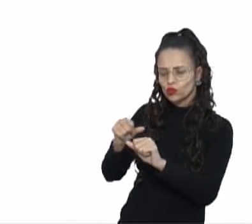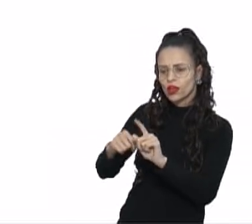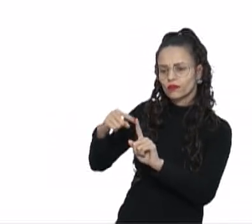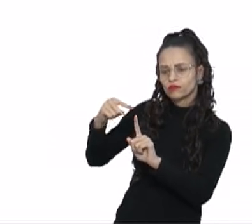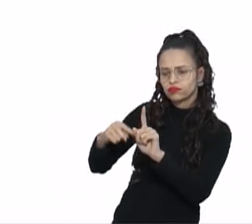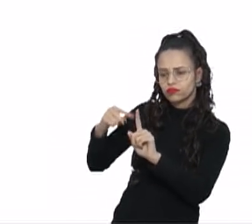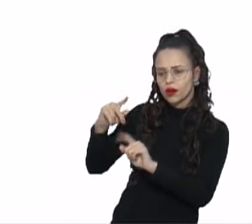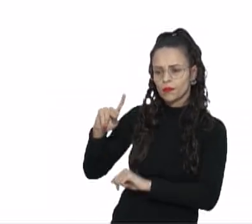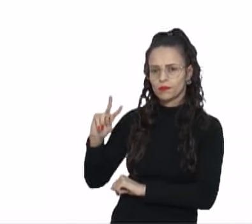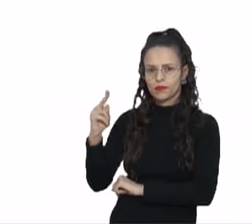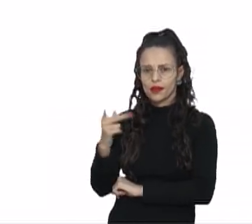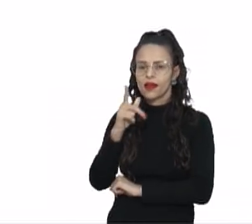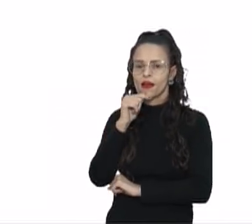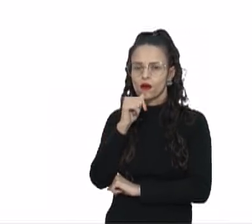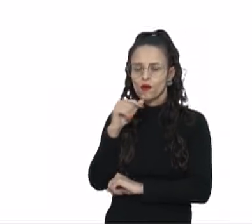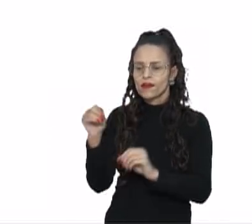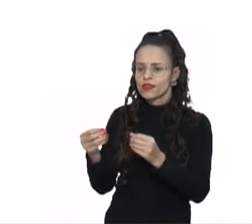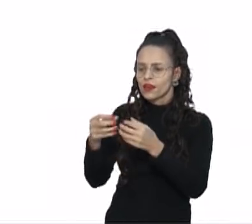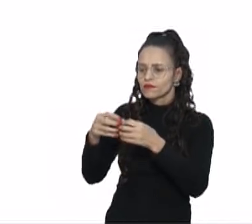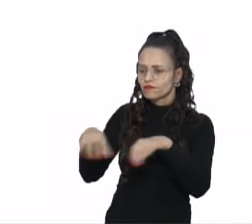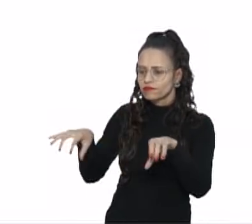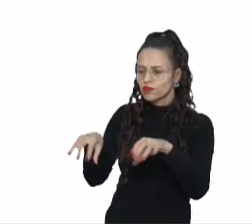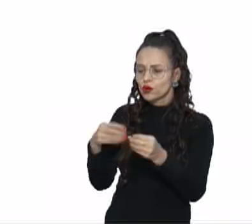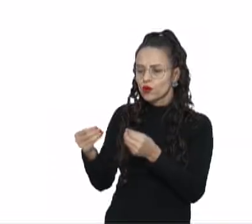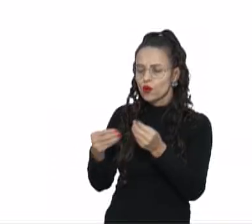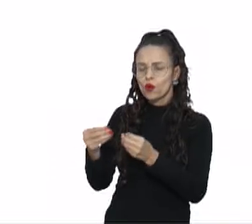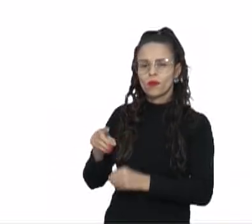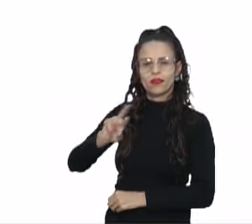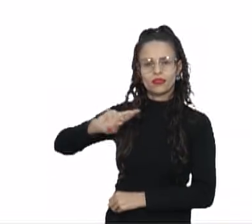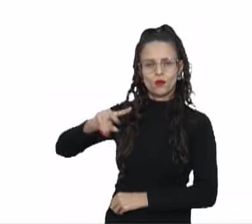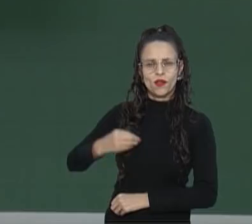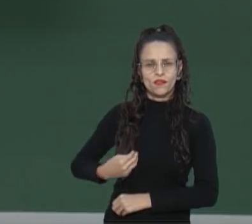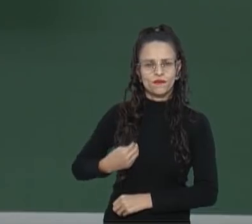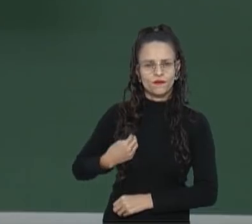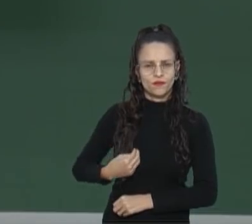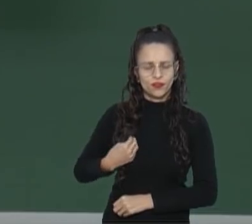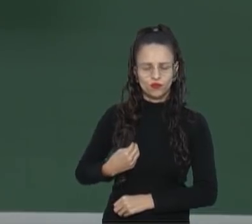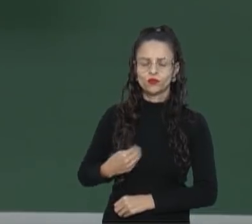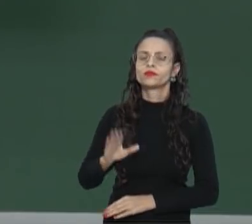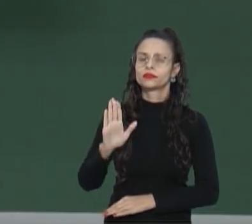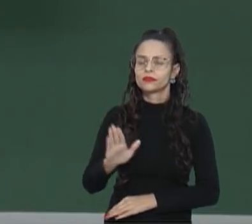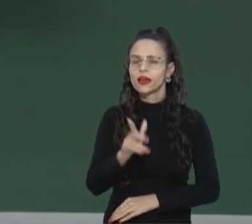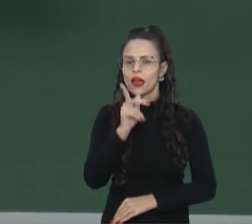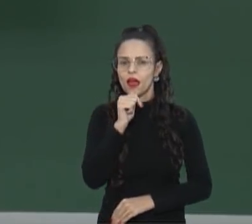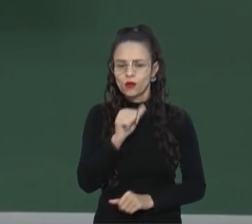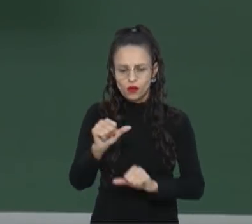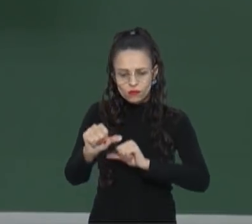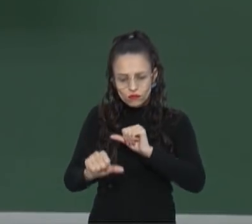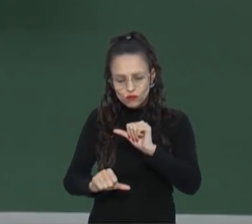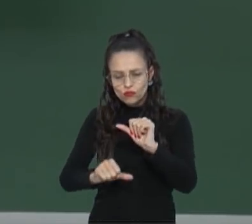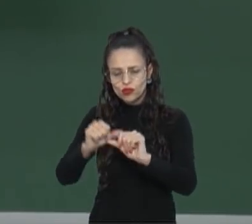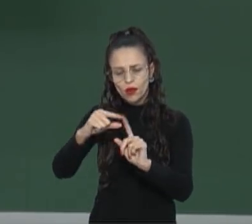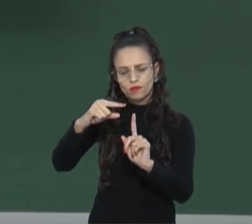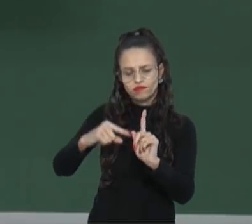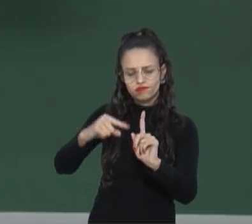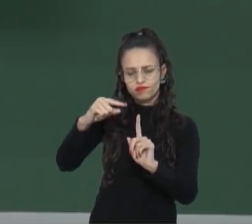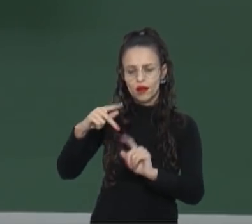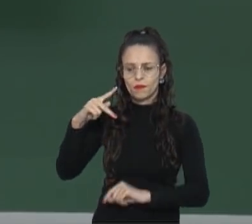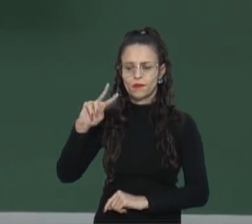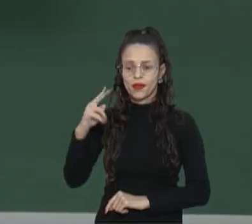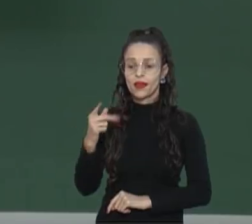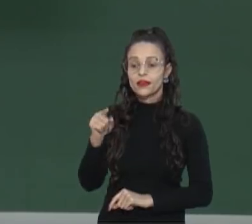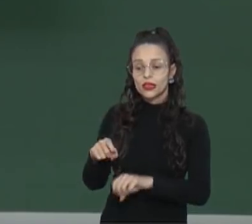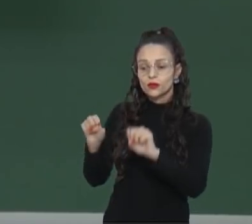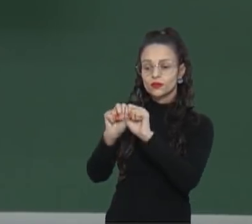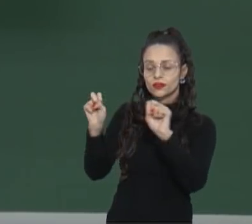ser sintetizados por sistemas não vivos. Então, quando a gente altera o pH da água, está falando de sistemas não